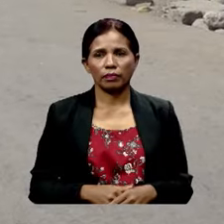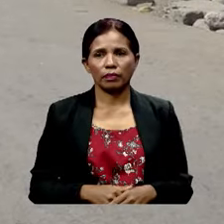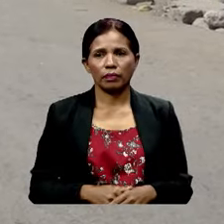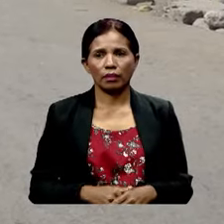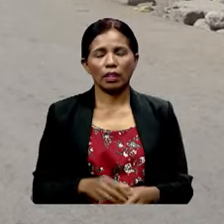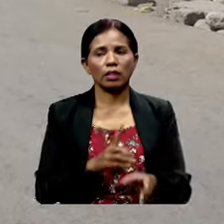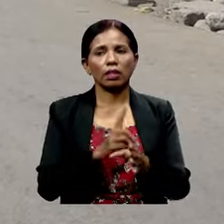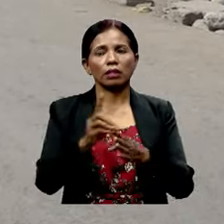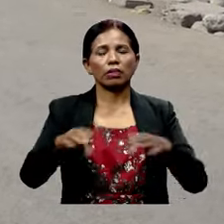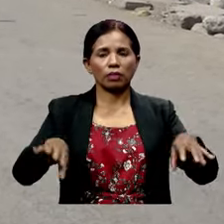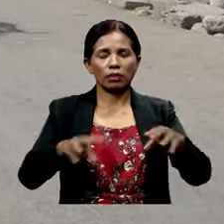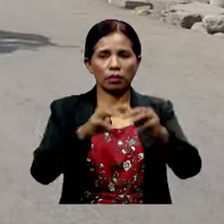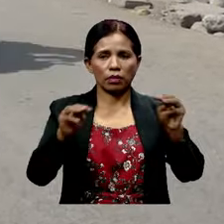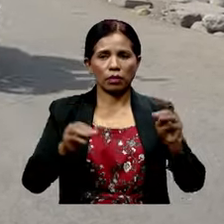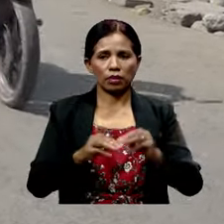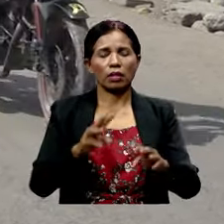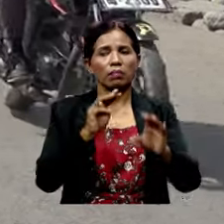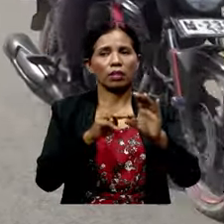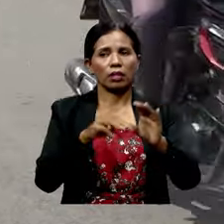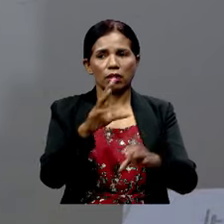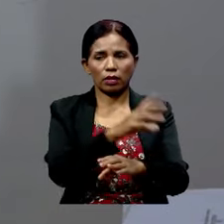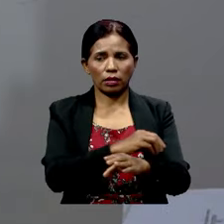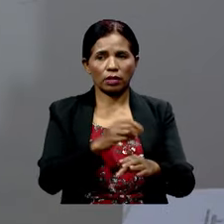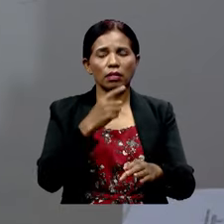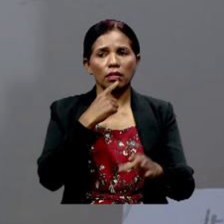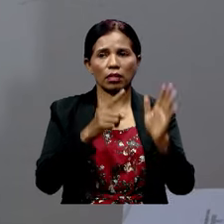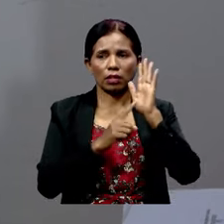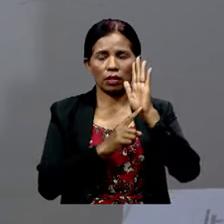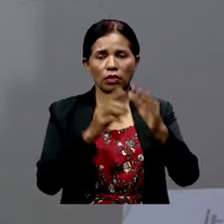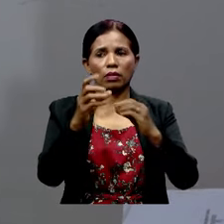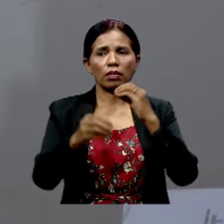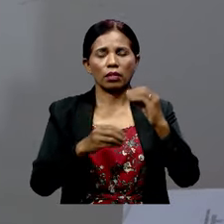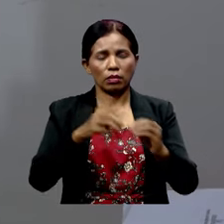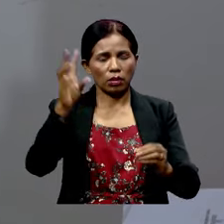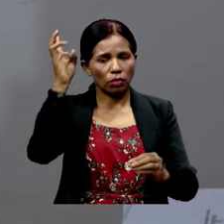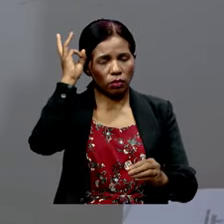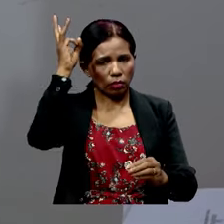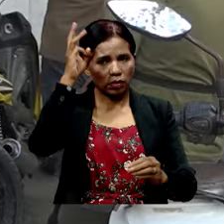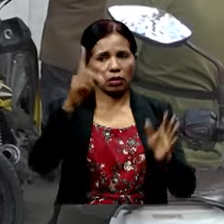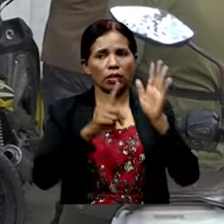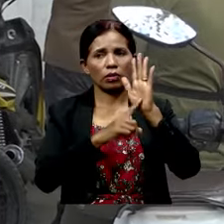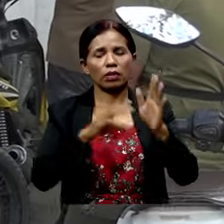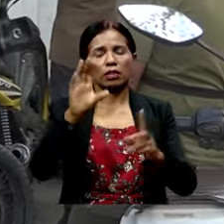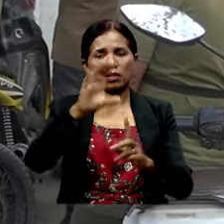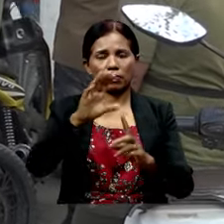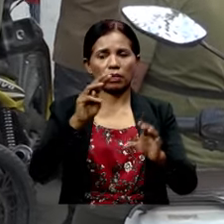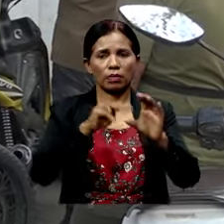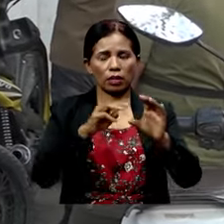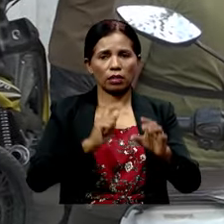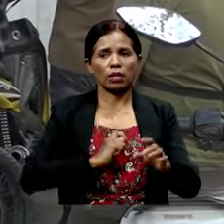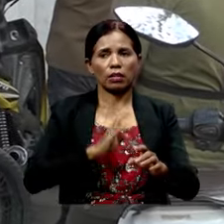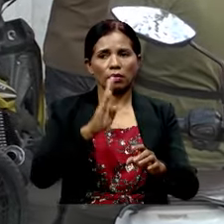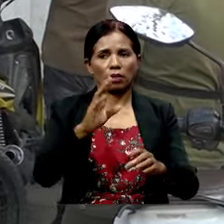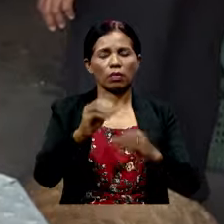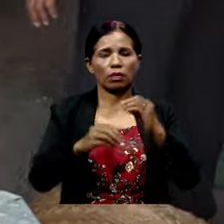Diretor Serviço Municipal Mercado no Turismo, Arthur Henrique, atu lehirak ne relaciona ho preocupação nebe hatou si se fizes estão mercado Taibesi, quando uma